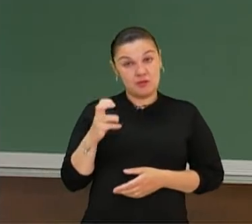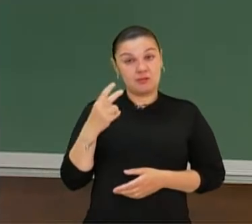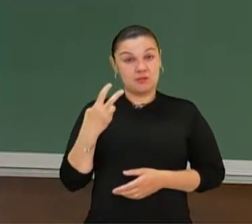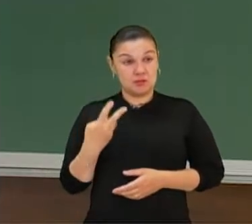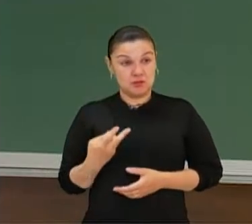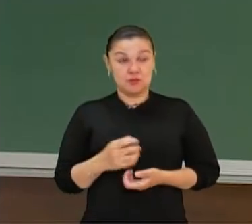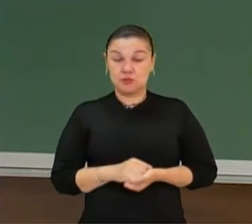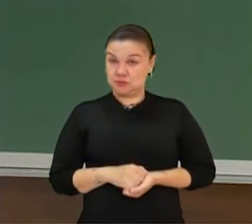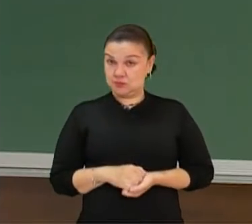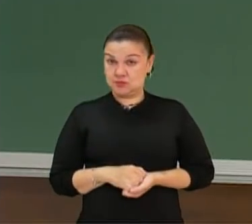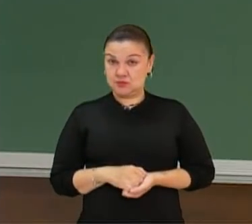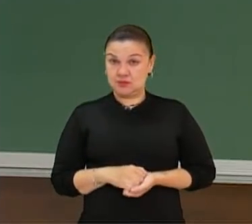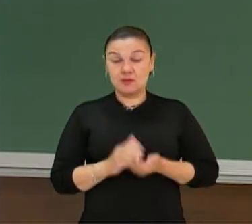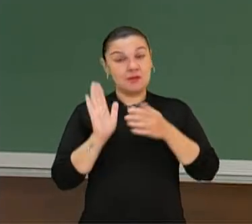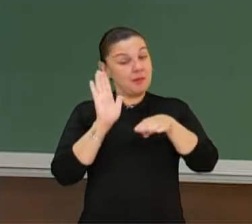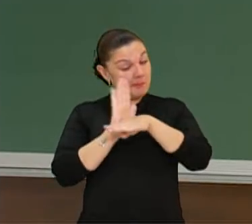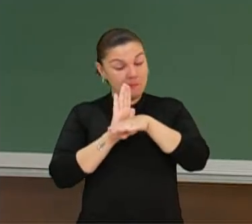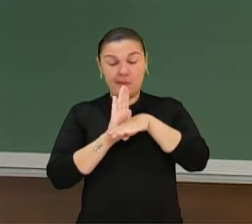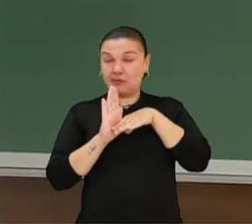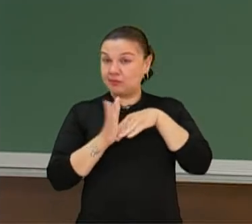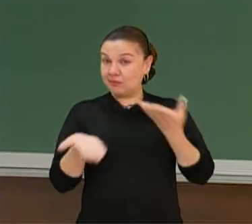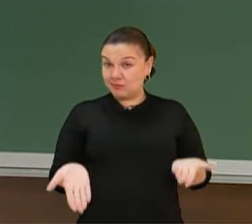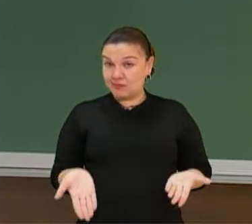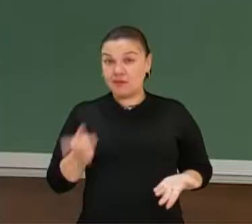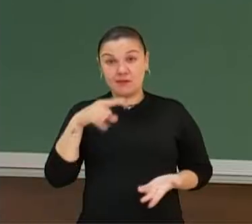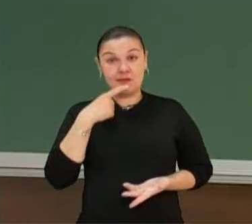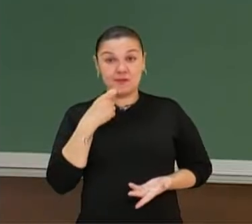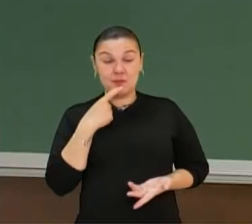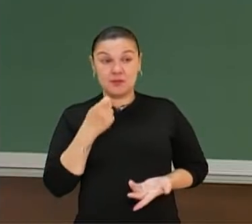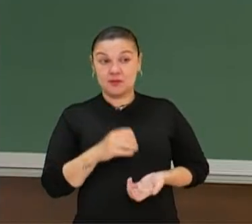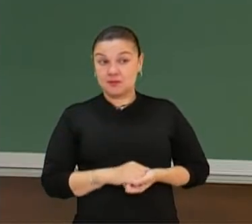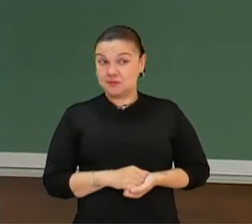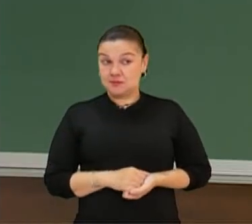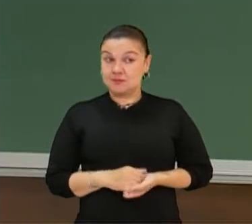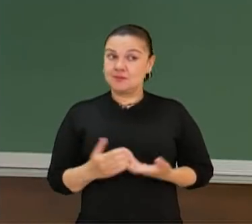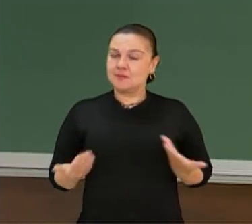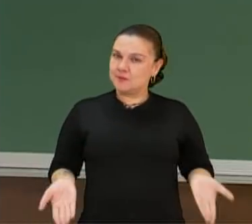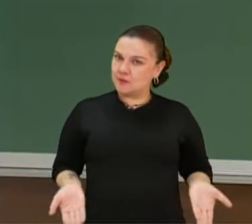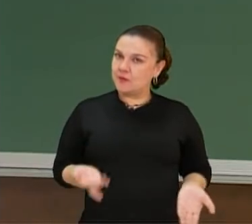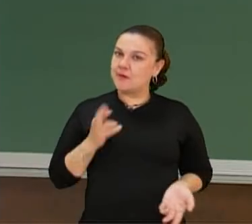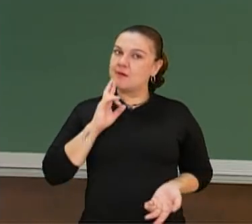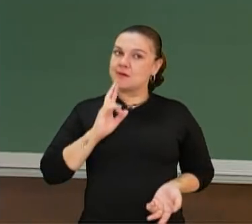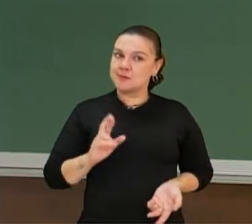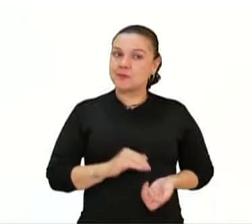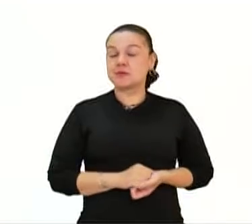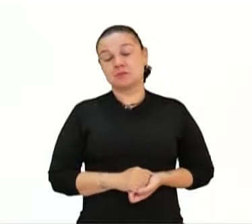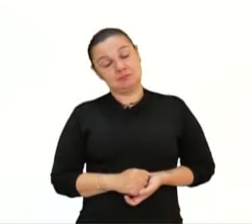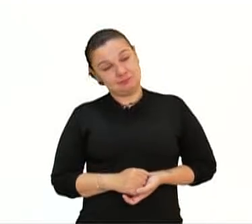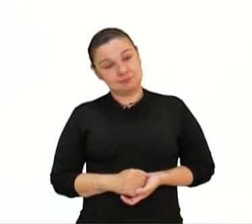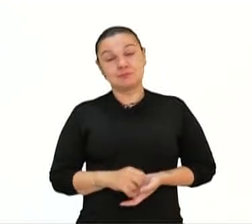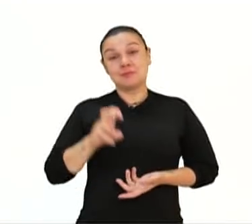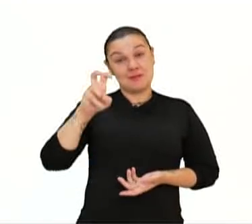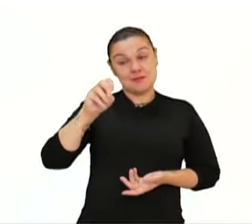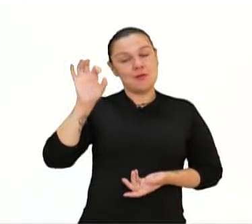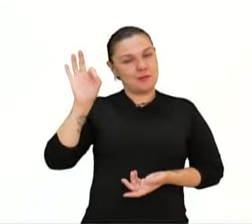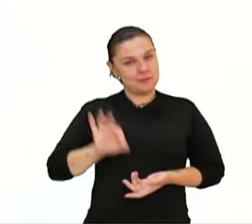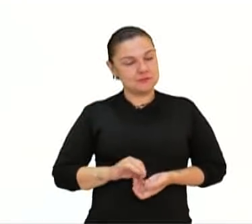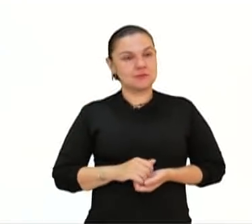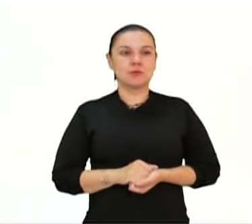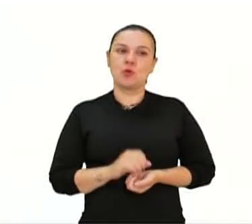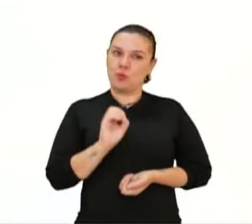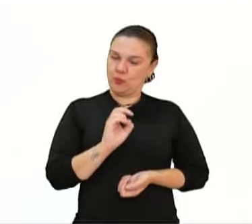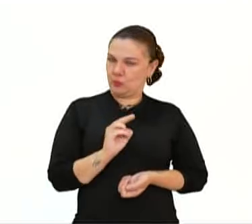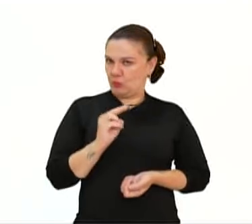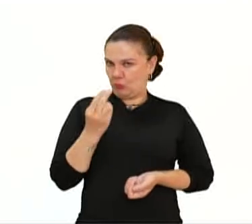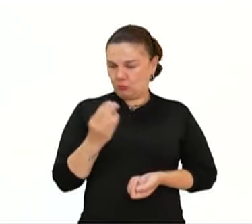olhar aqui, exatamente eu tenho metade das cartas são da cor vermelha. Então, qual que é a probabilidade? 50%.